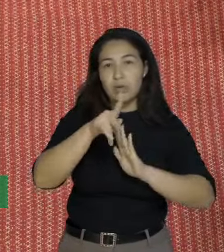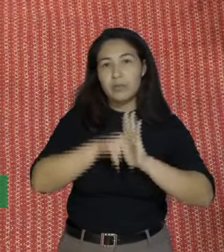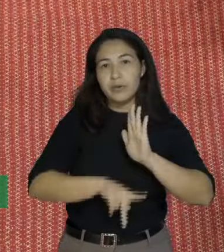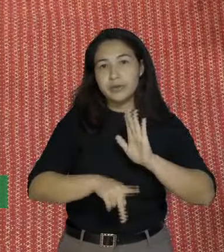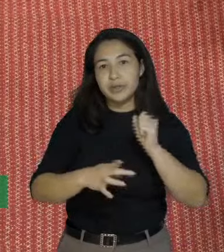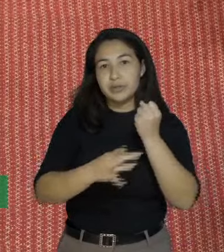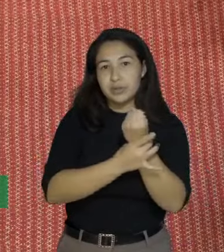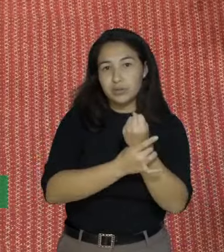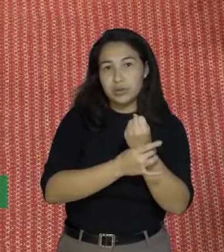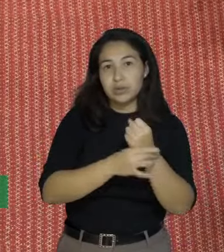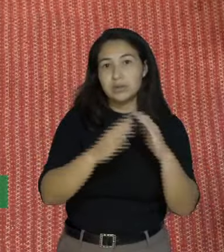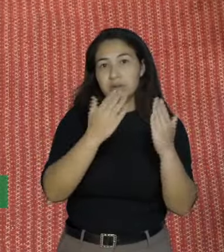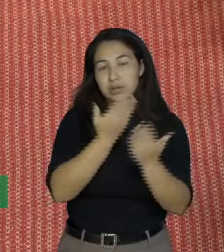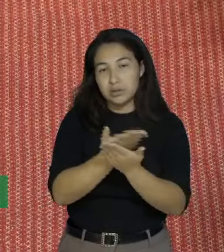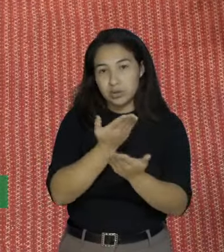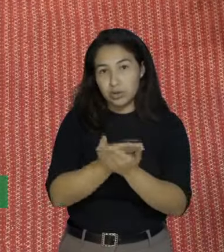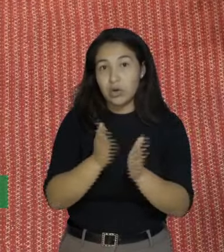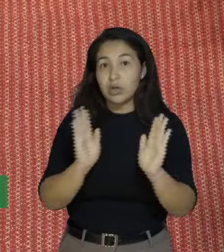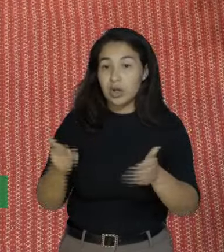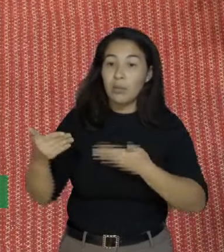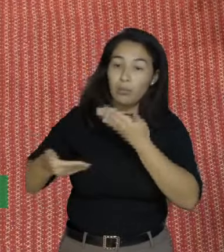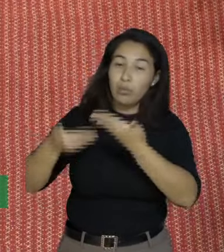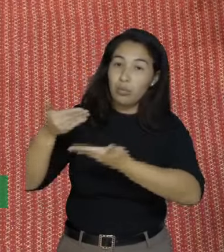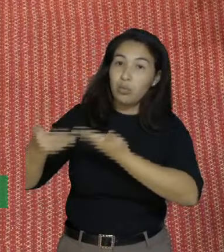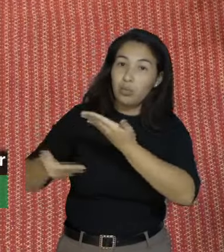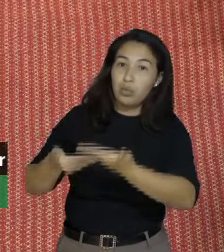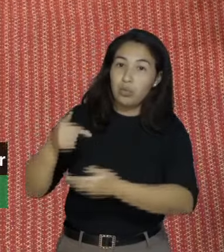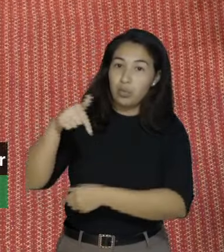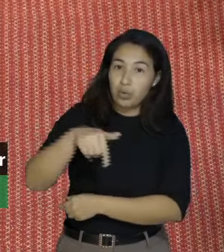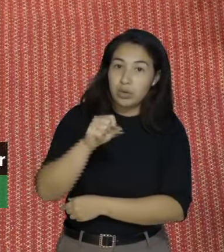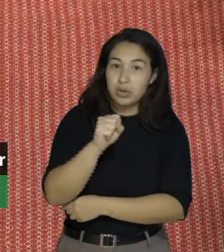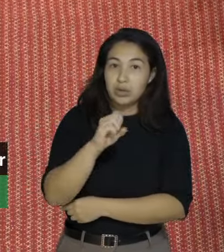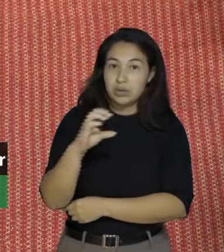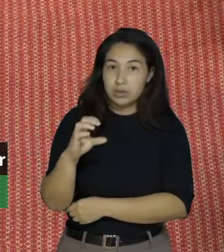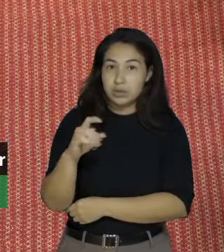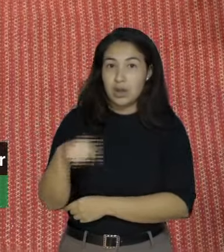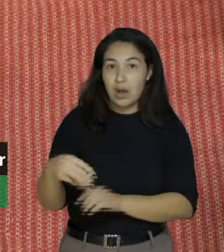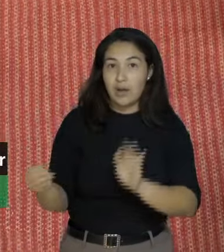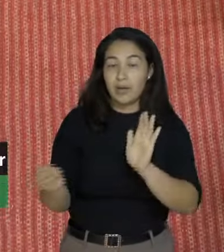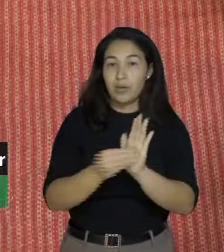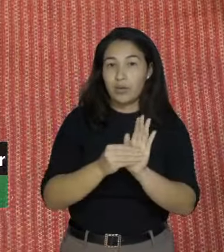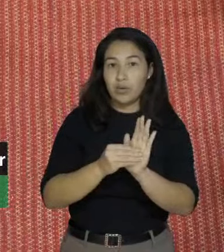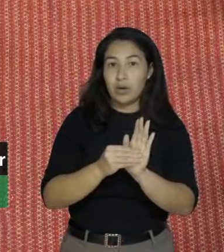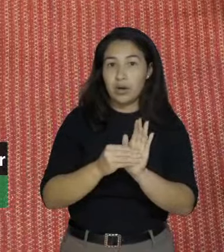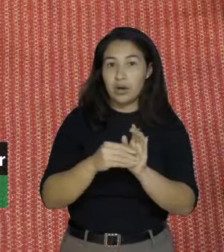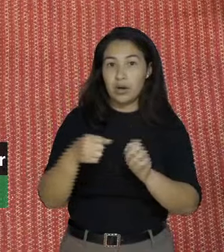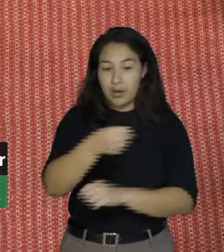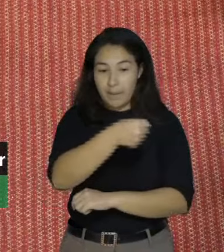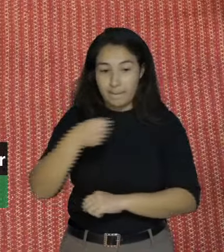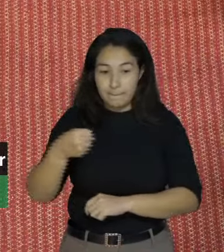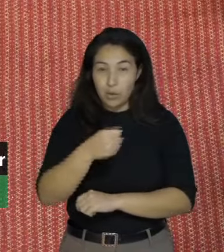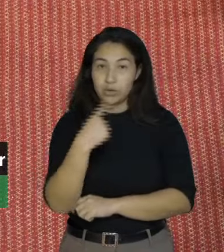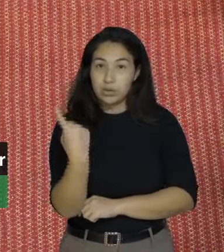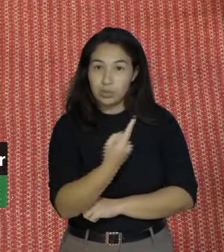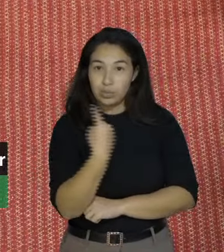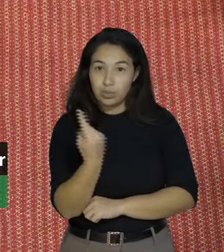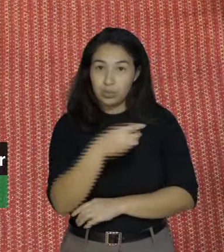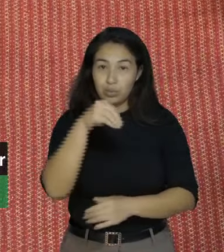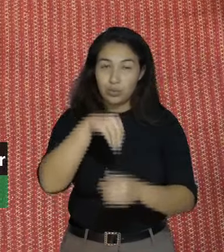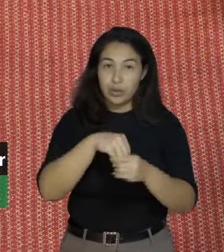na escola que já está tramitando nessa casa que é justamente sobre a instalação de portas giratórias as escolas estaduais